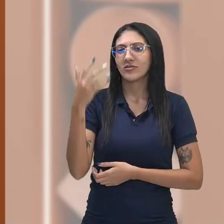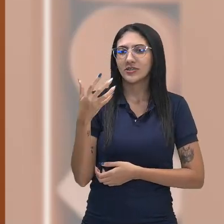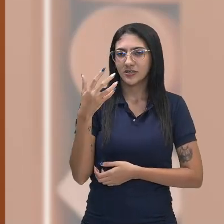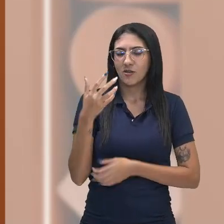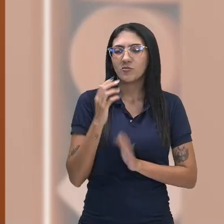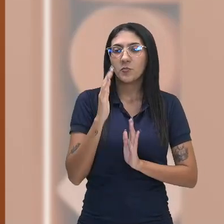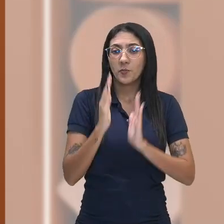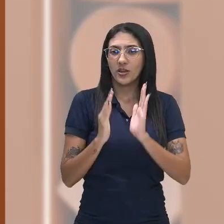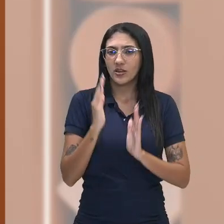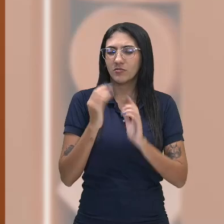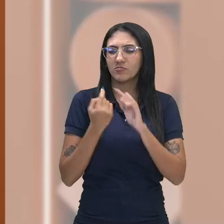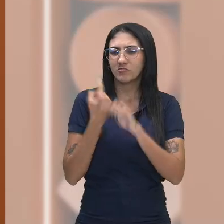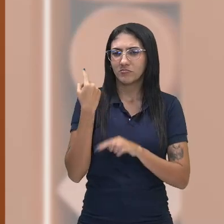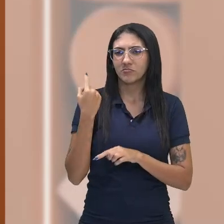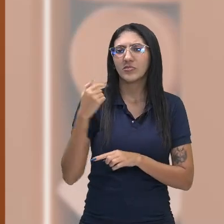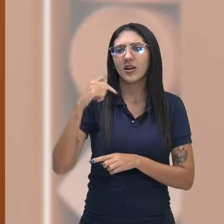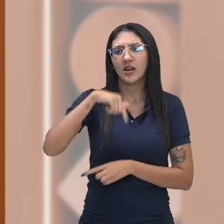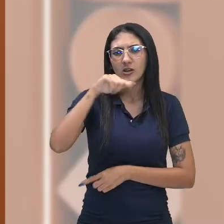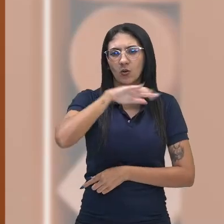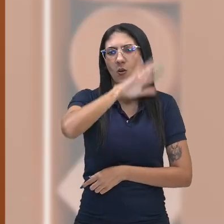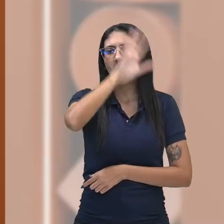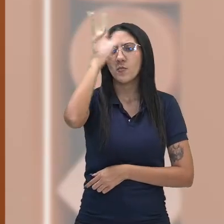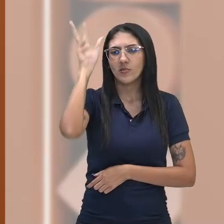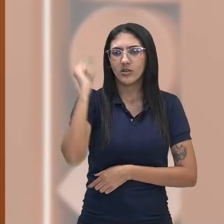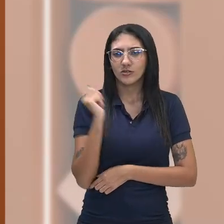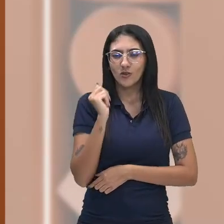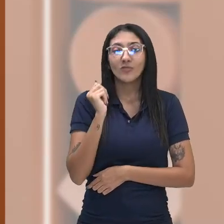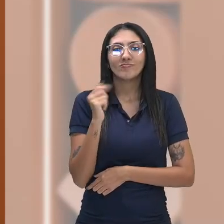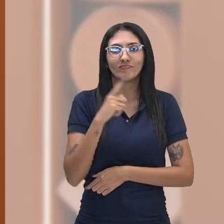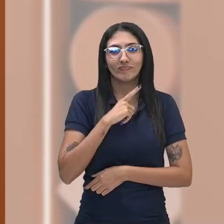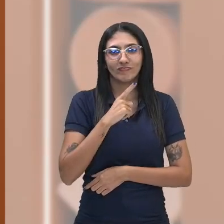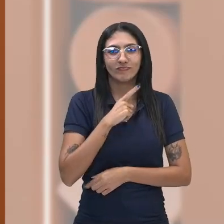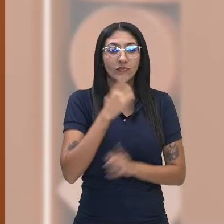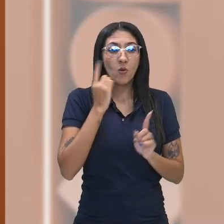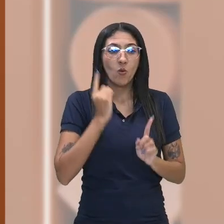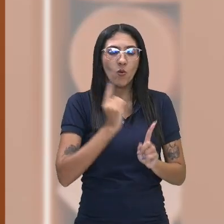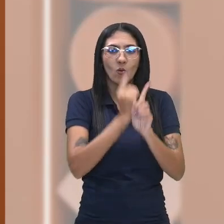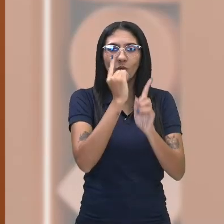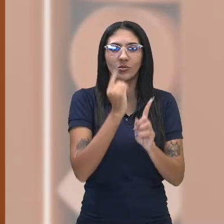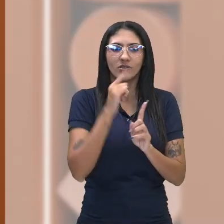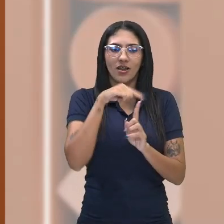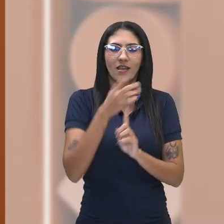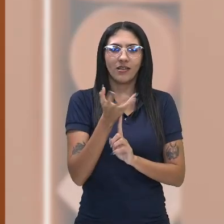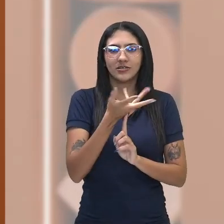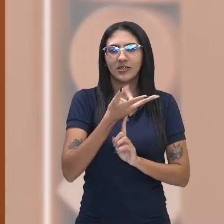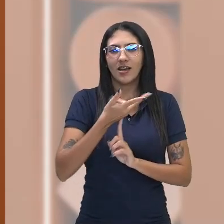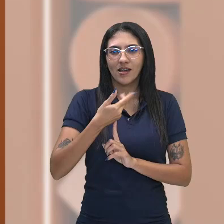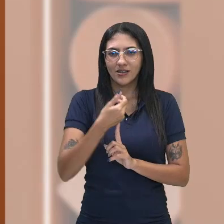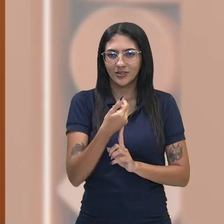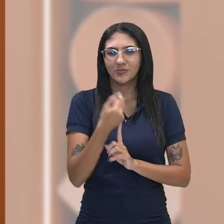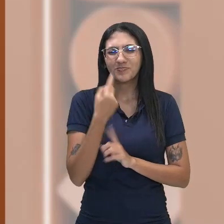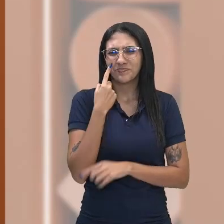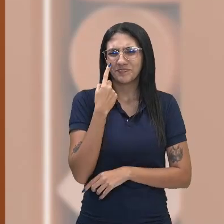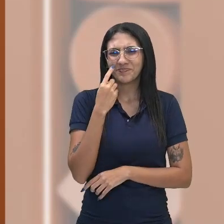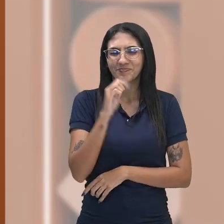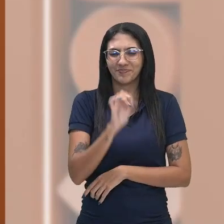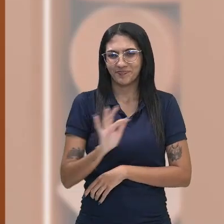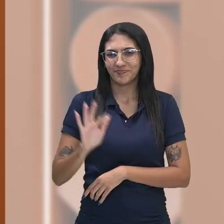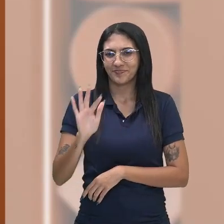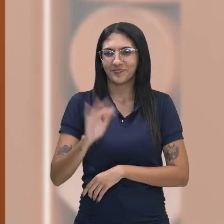no Amazonas, que acabou revelando, né, essa arte rupestre. E